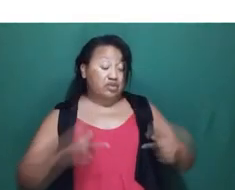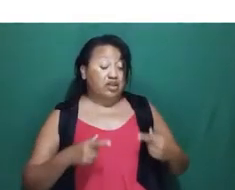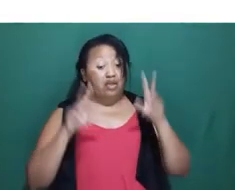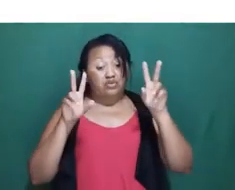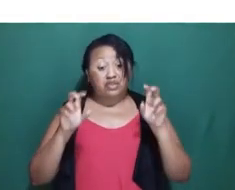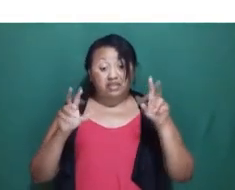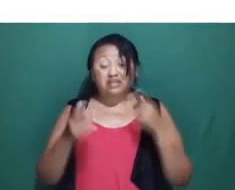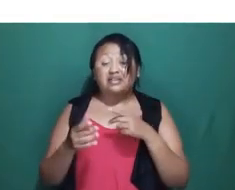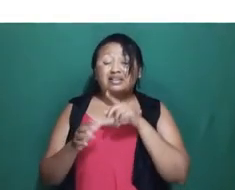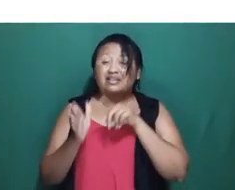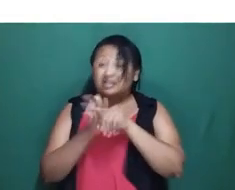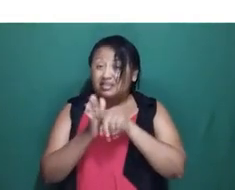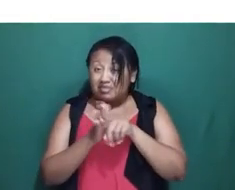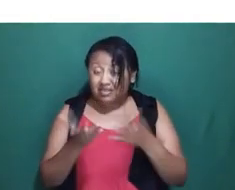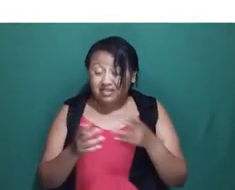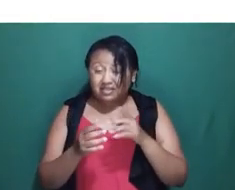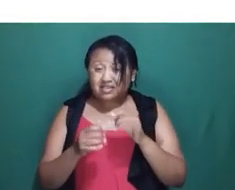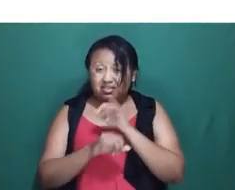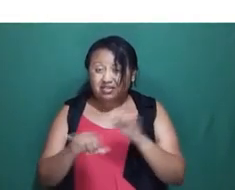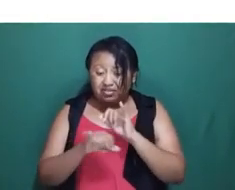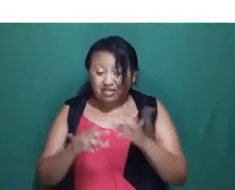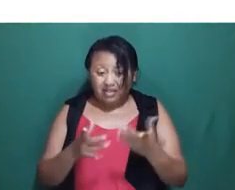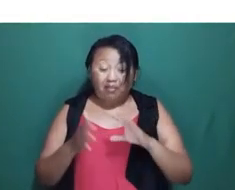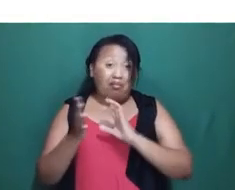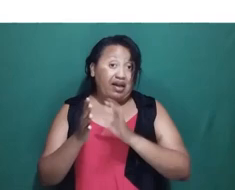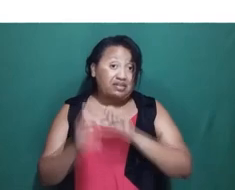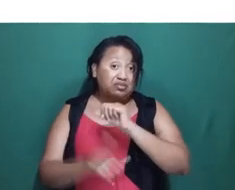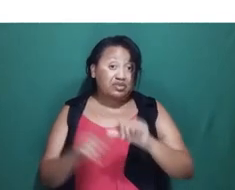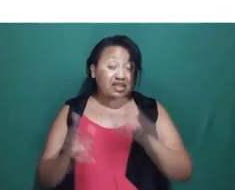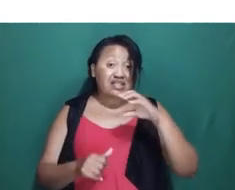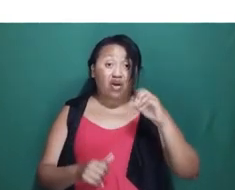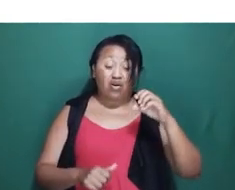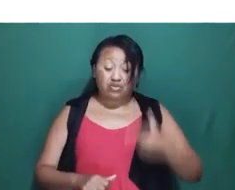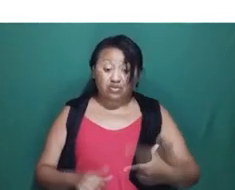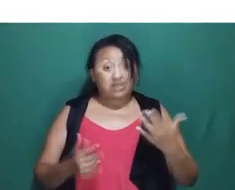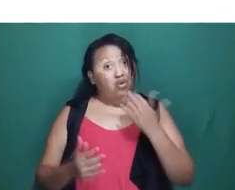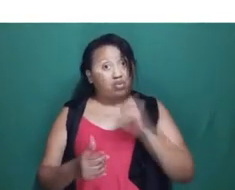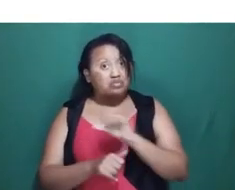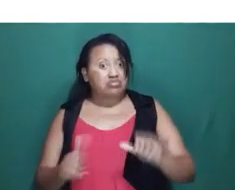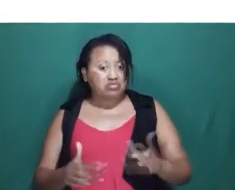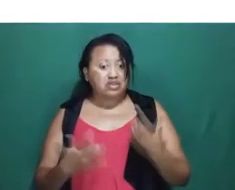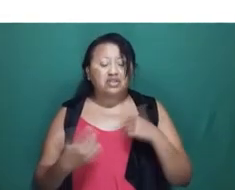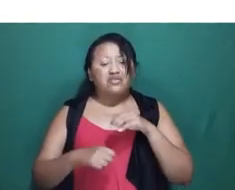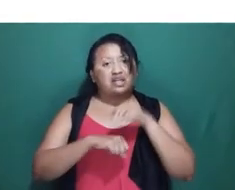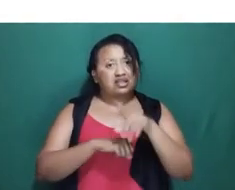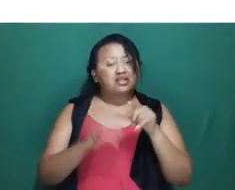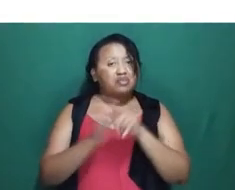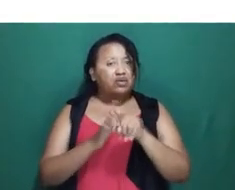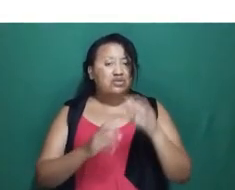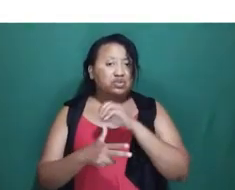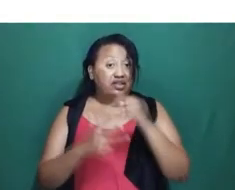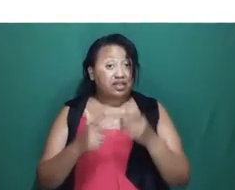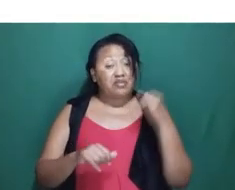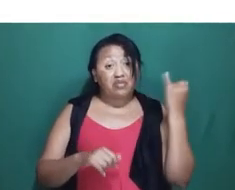aí né tem que da reportagem é máquina transforma CO2 em comida e desde já pessoal vou dar uma dica a vocês para as questões do Enem que